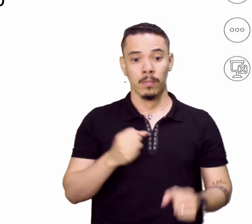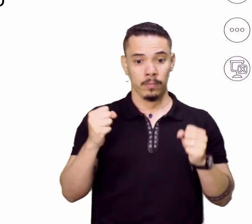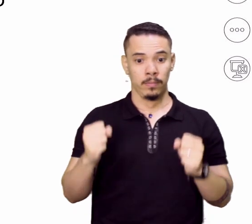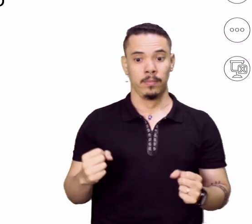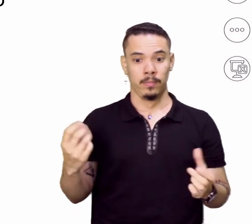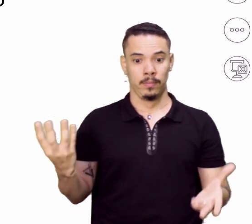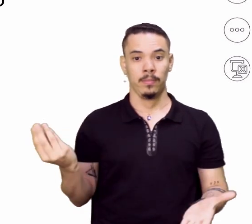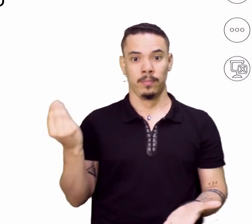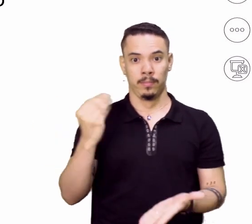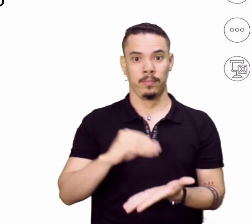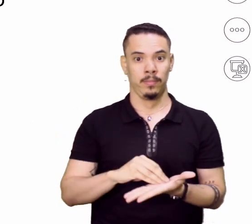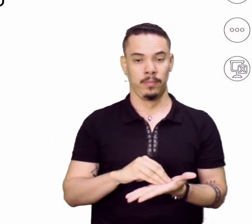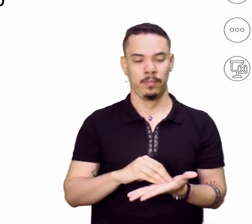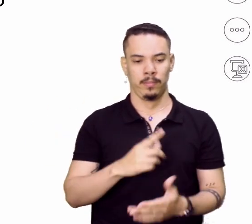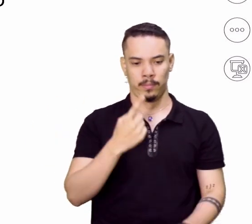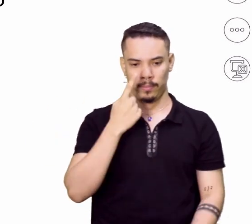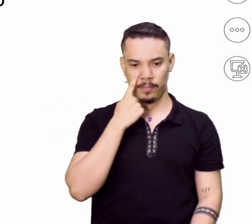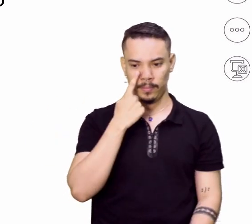which? Vamos ver aí.